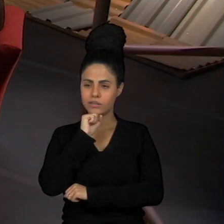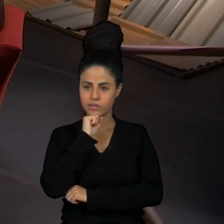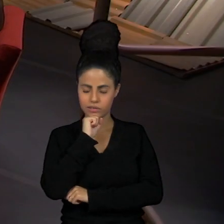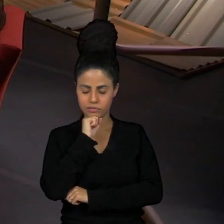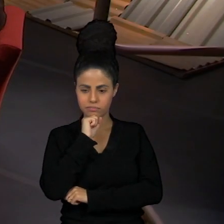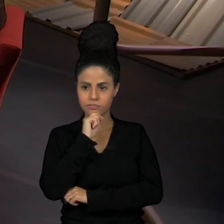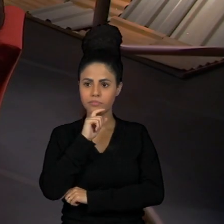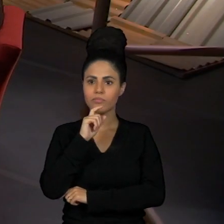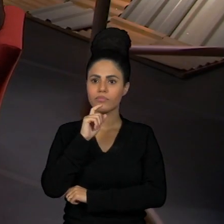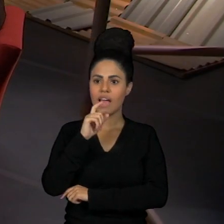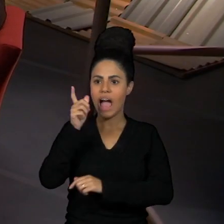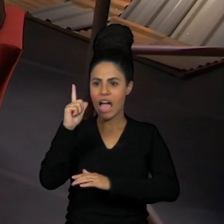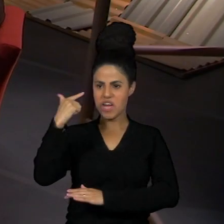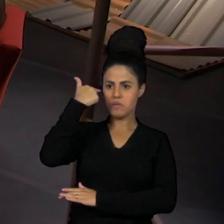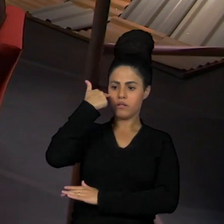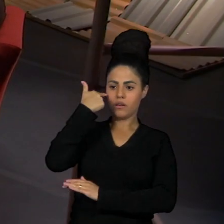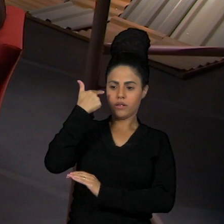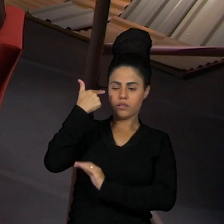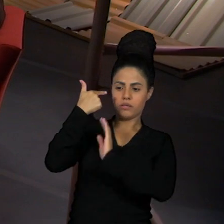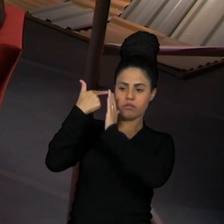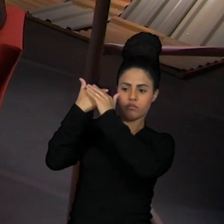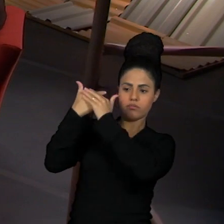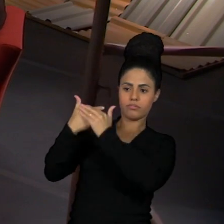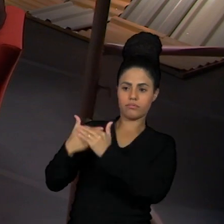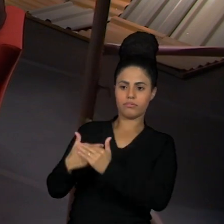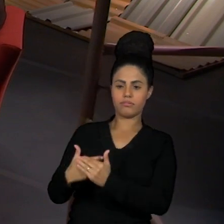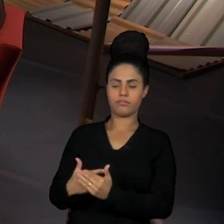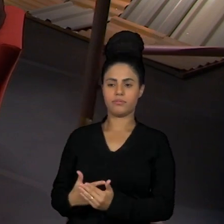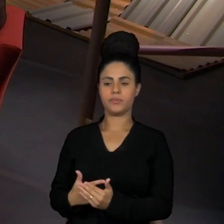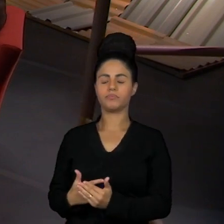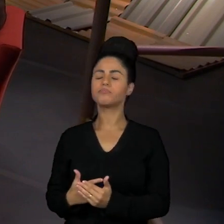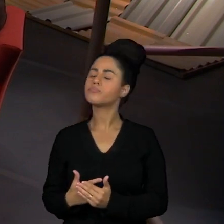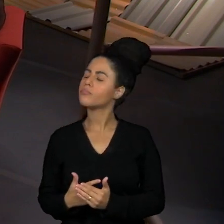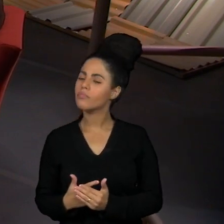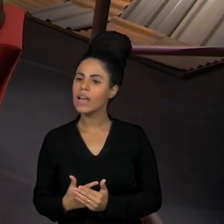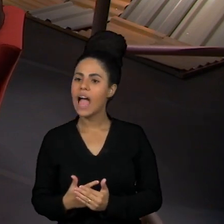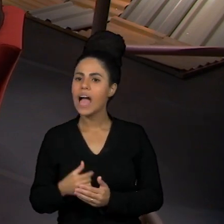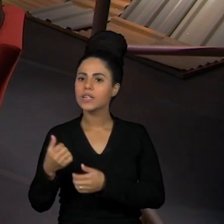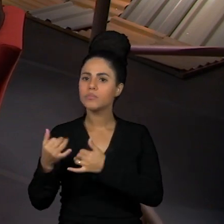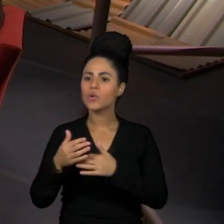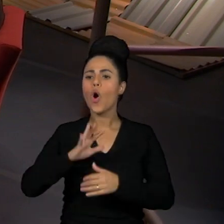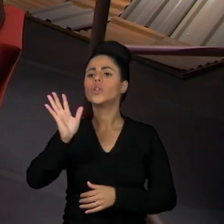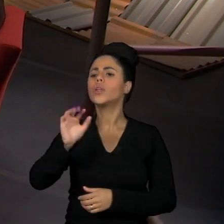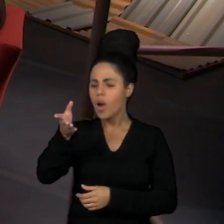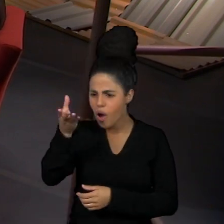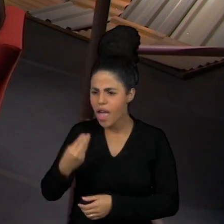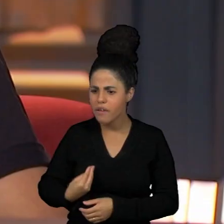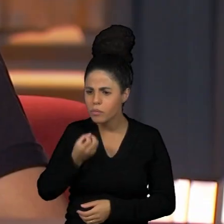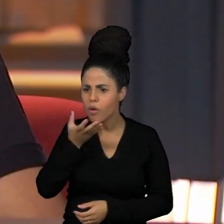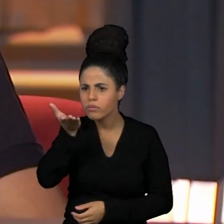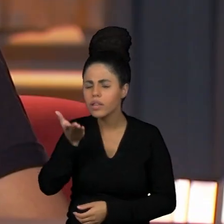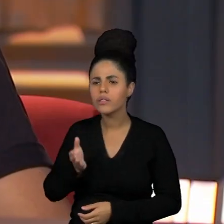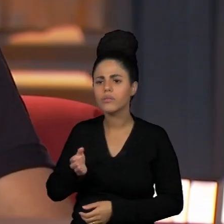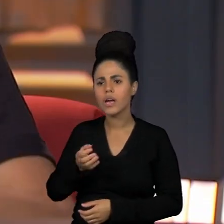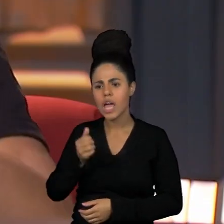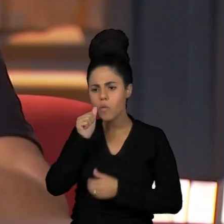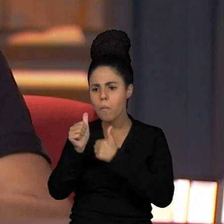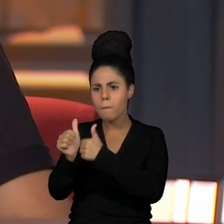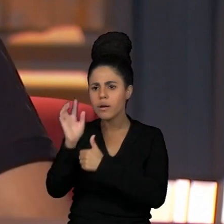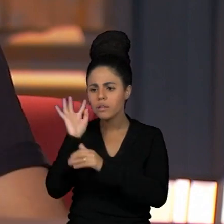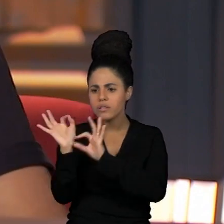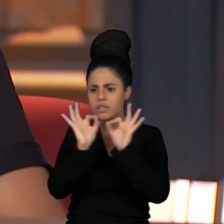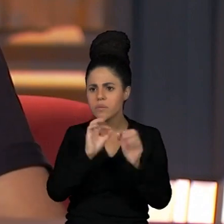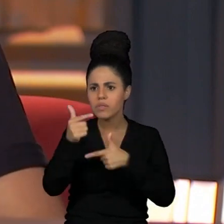tirou o fuzil lá que já estava dentro do meu carro, aí ele falou pros outros policiais, não, o moleque é de boa, acompanhou ele. Aí ele falou,